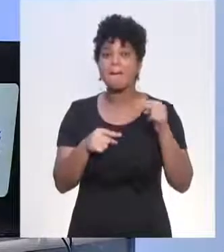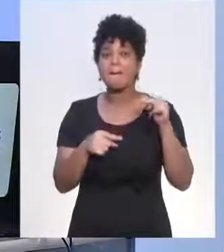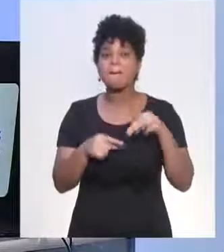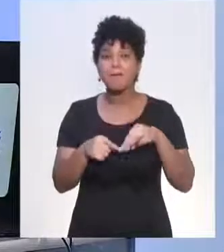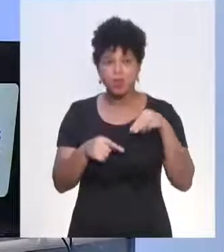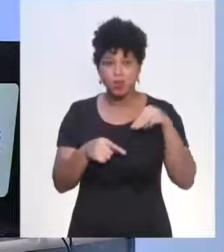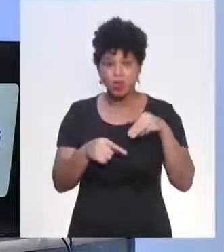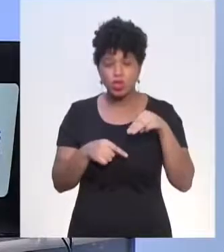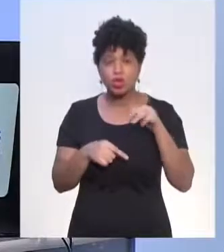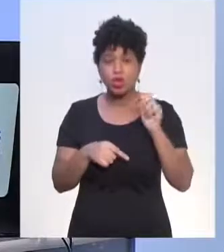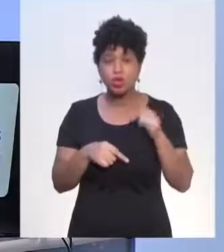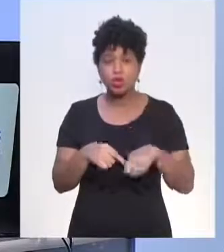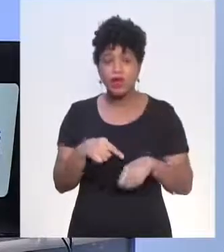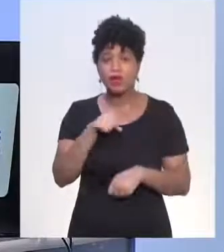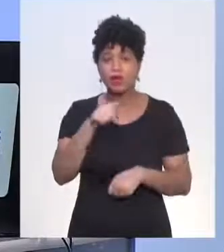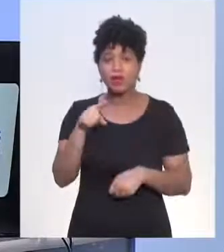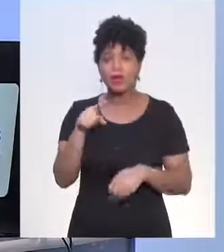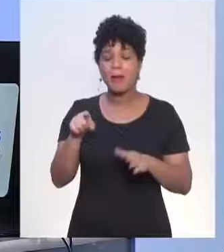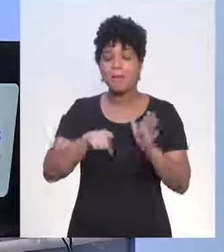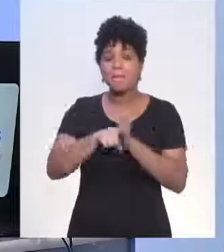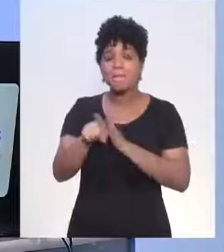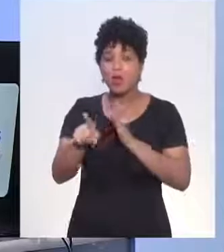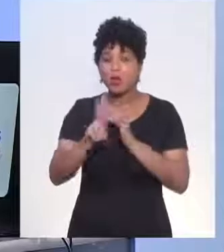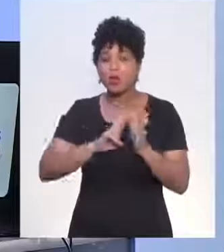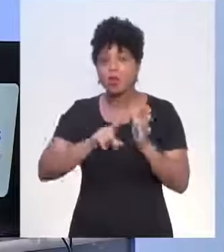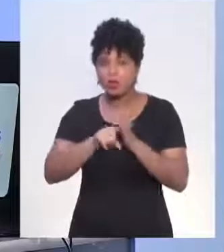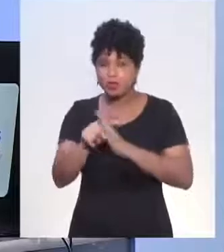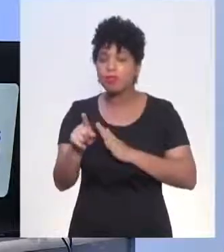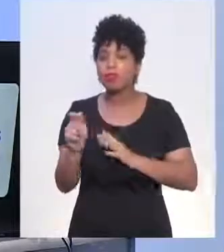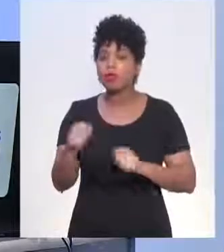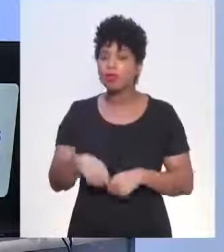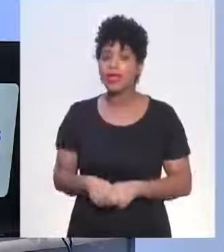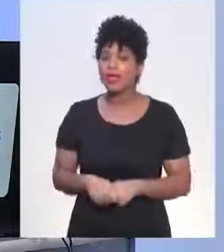aula, que vocês têm uma enquete para responder. Não deixem de responder a